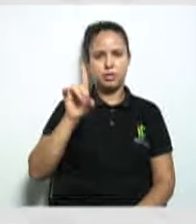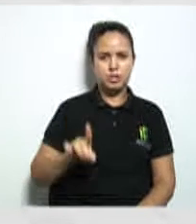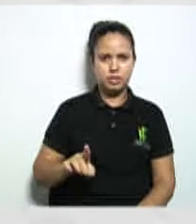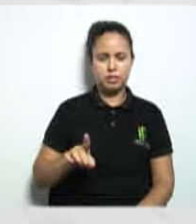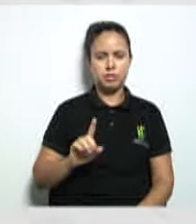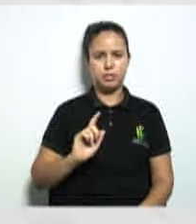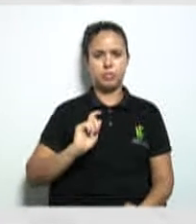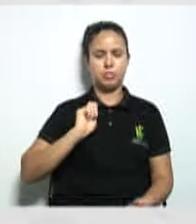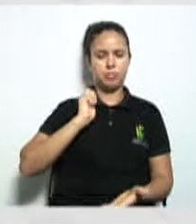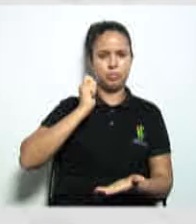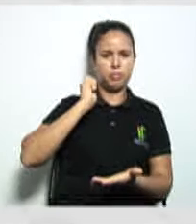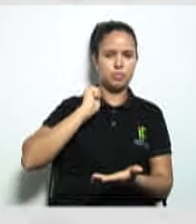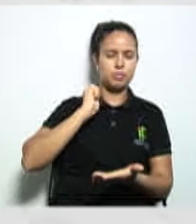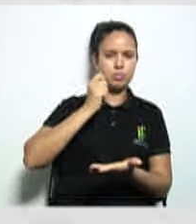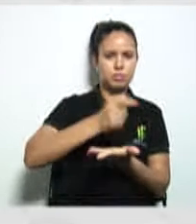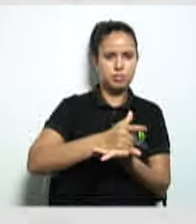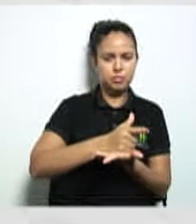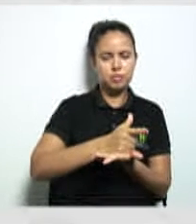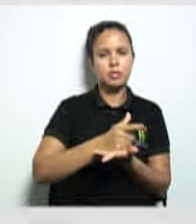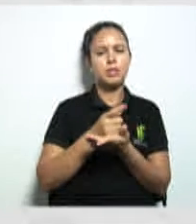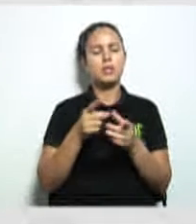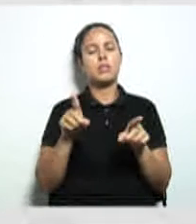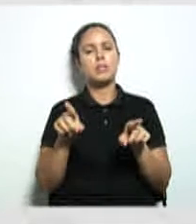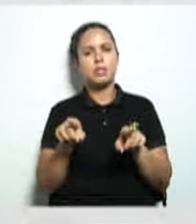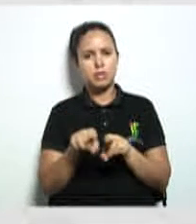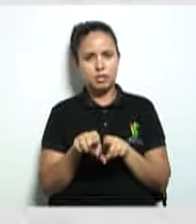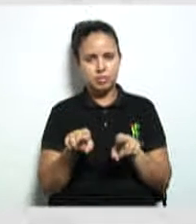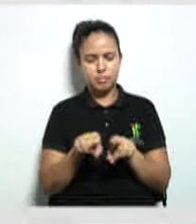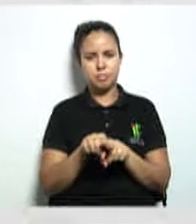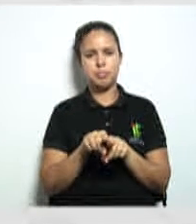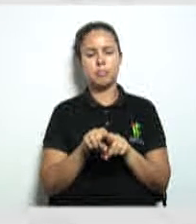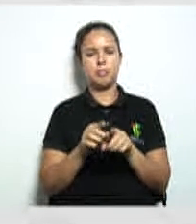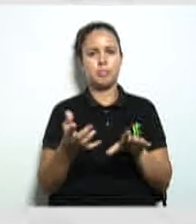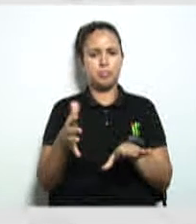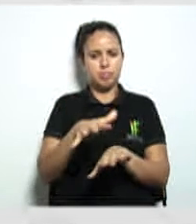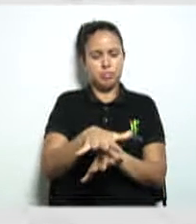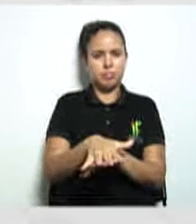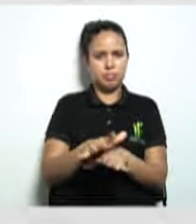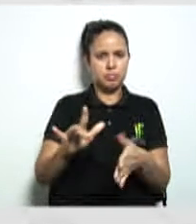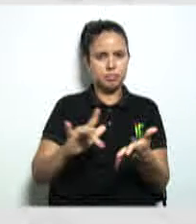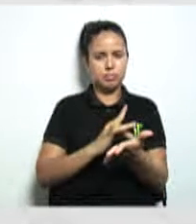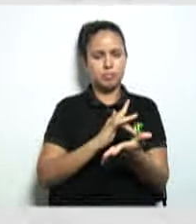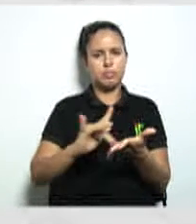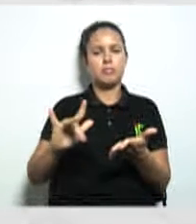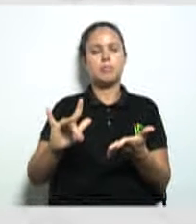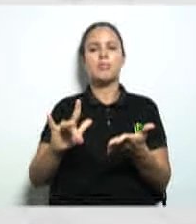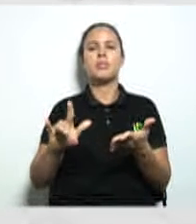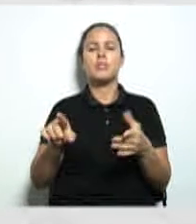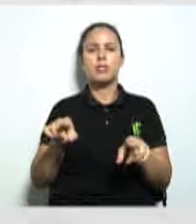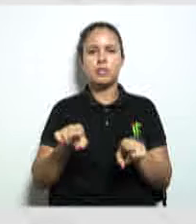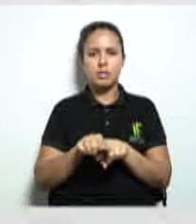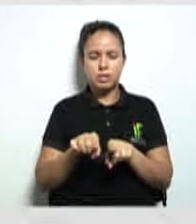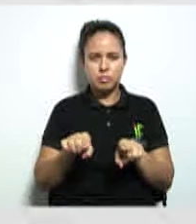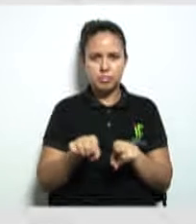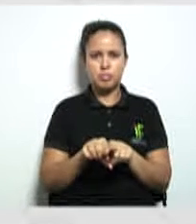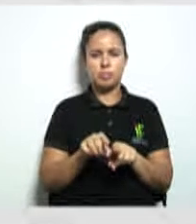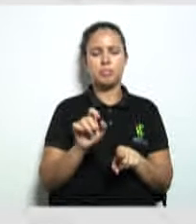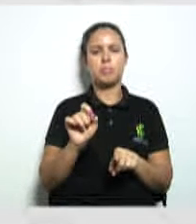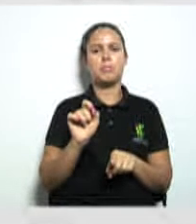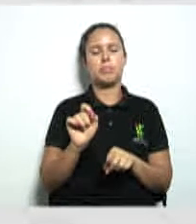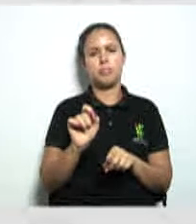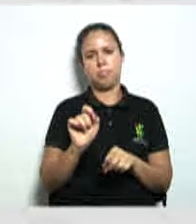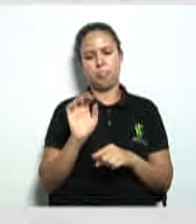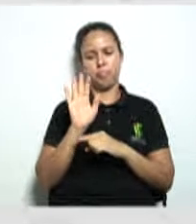inclusão digital, entre outros valores, como a fraternidade, né? Então, tudo